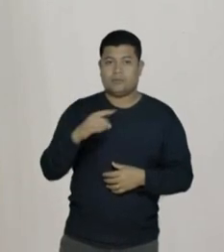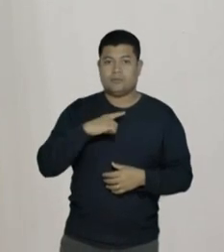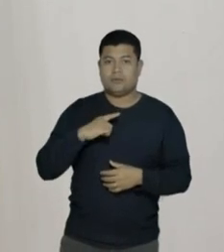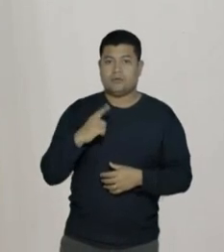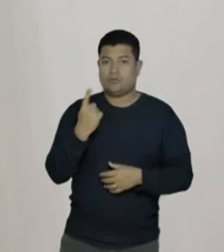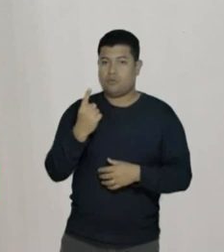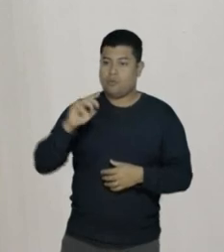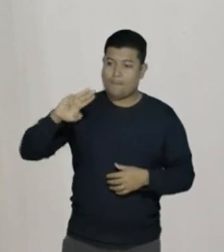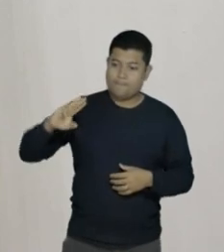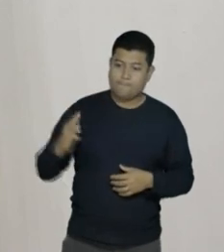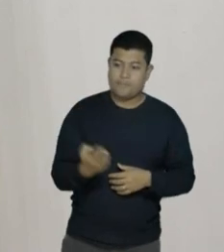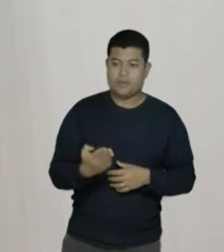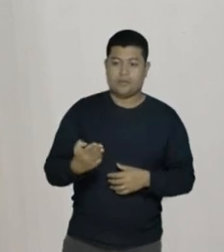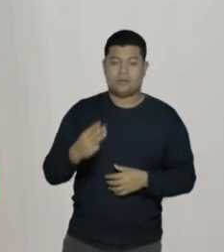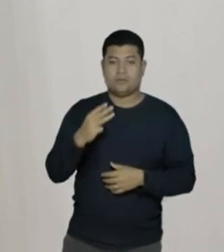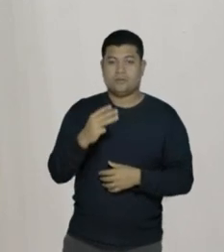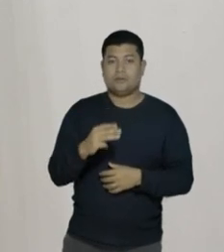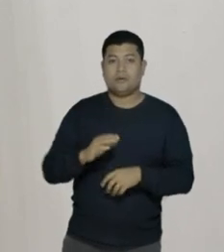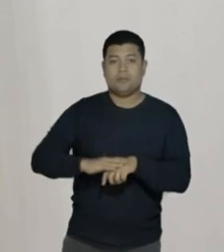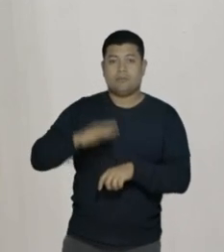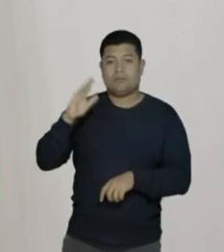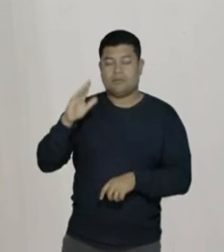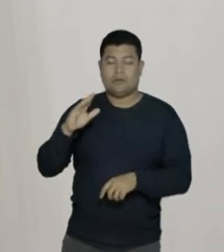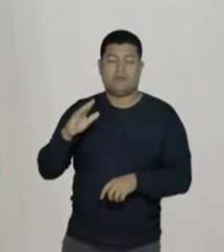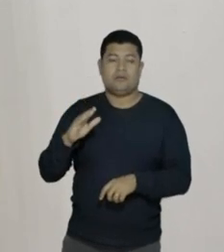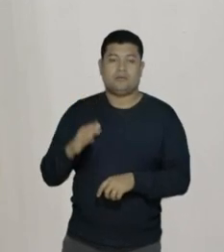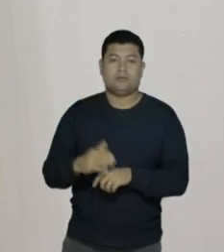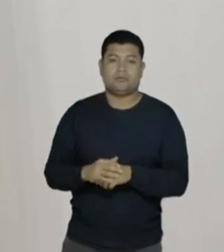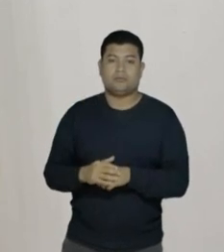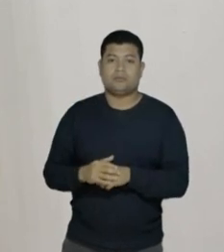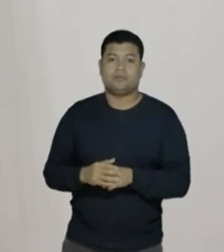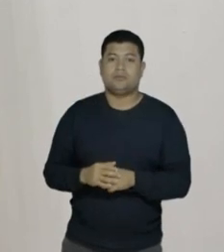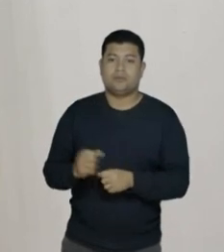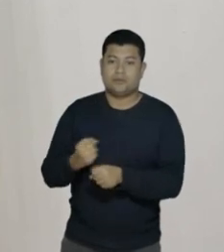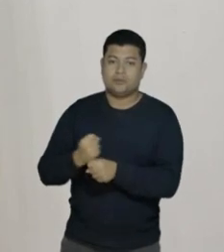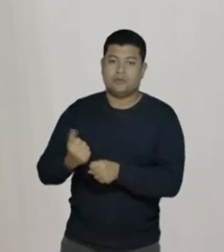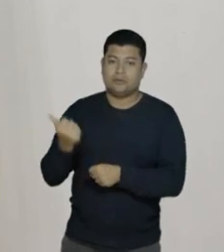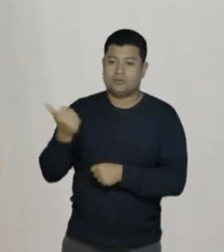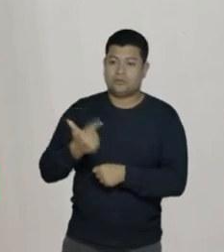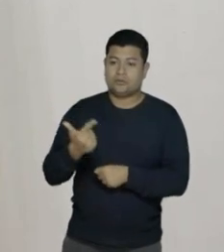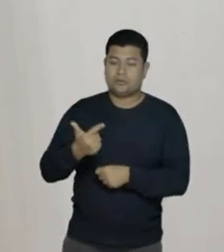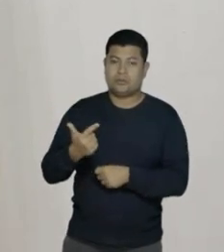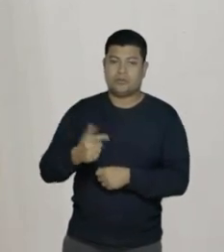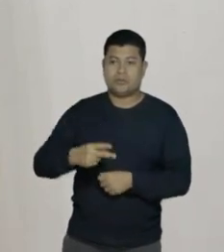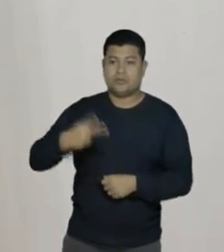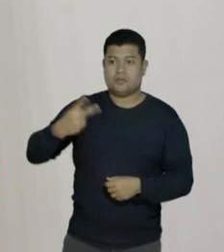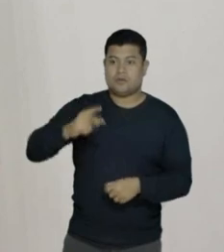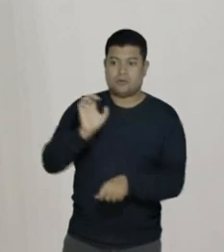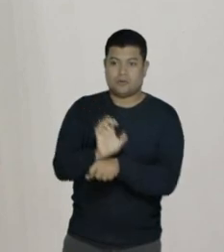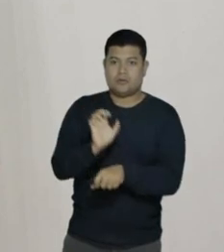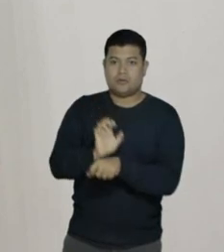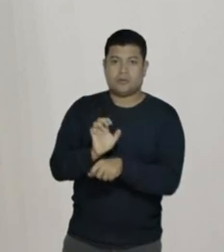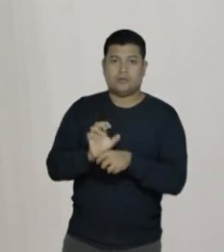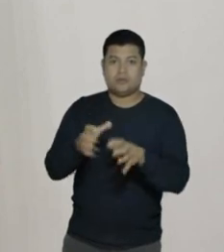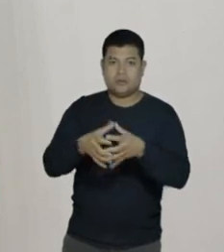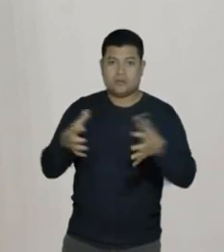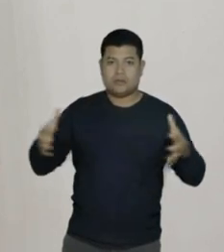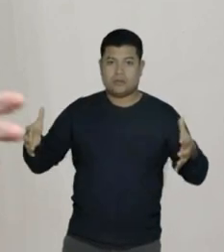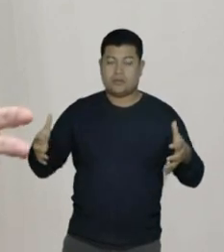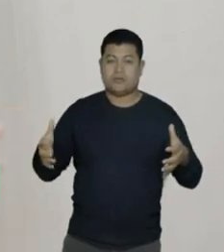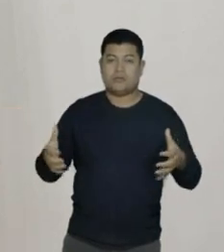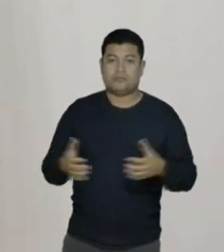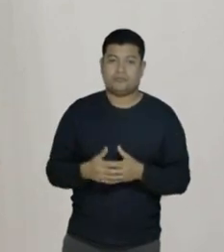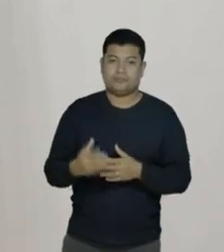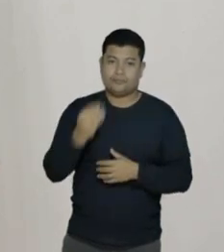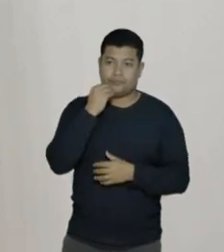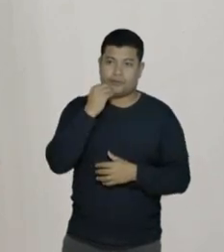milhão 360 mil habitantes a mais nos últimos 12 anos foi o segundo estado que mais cresceu em números absolutos é